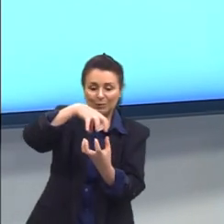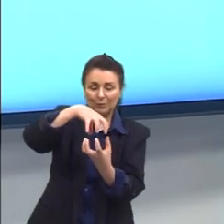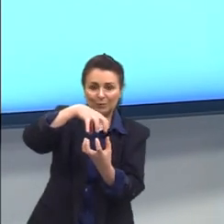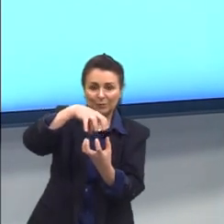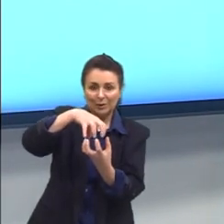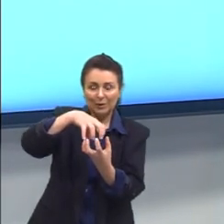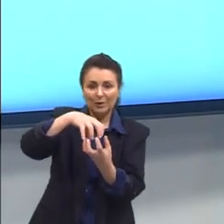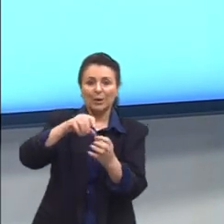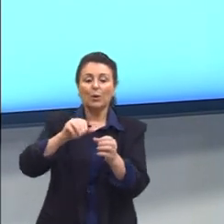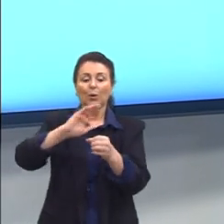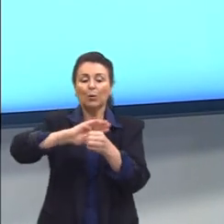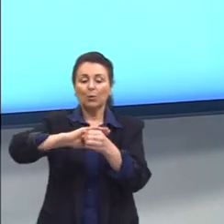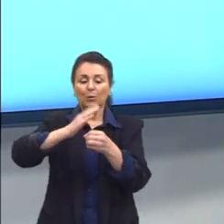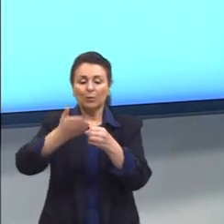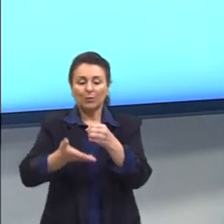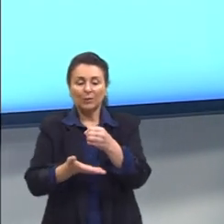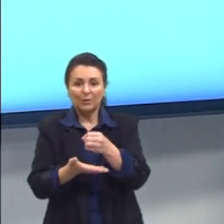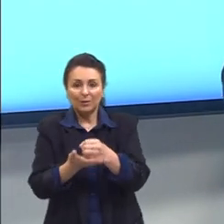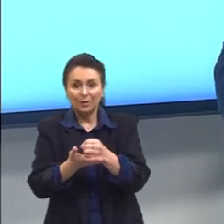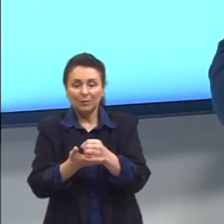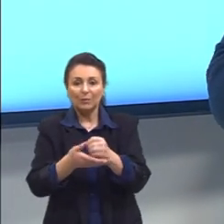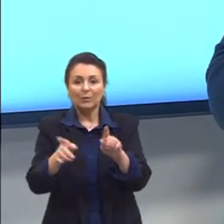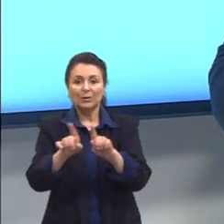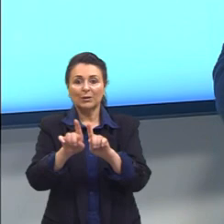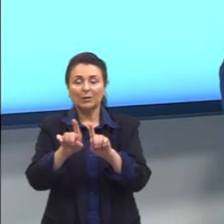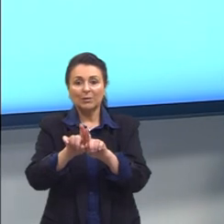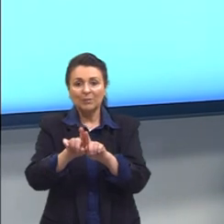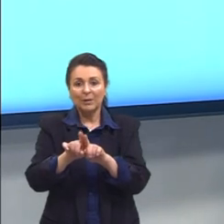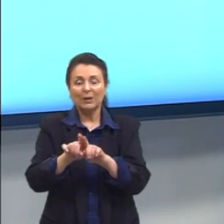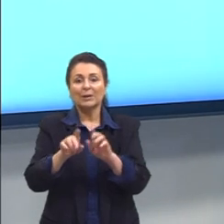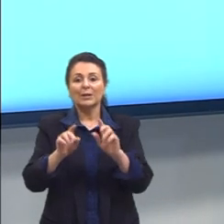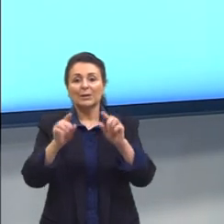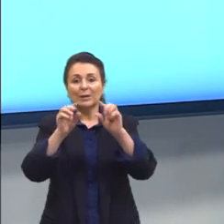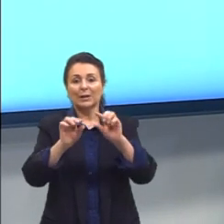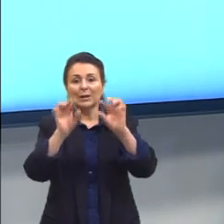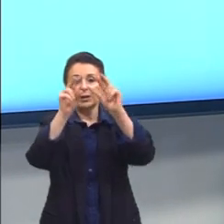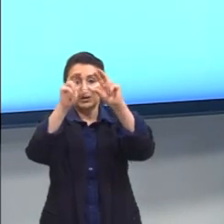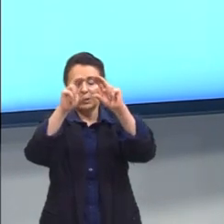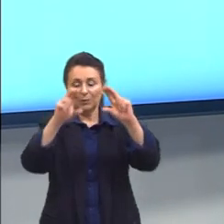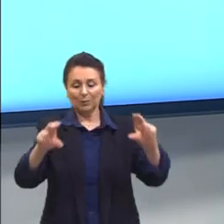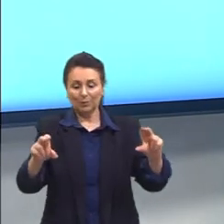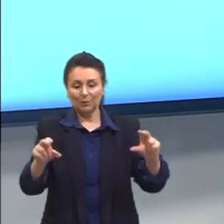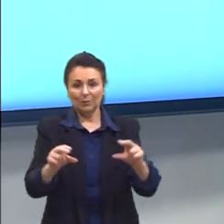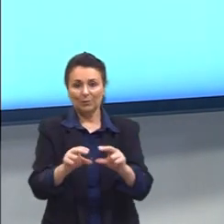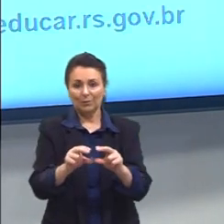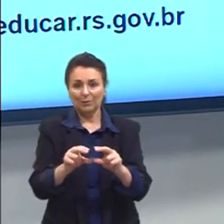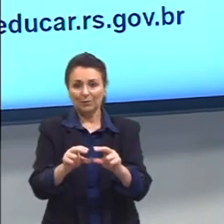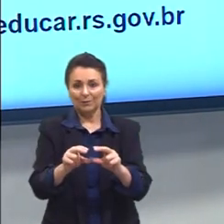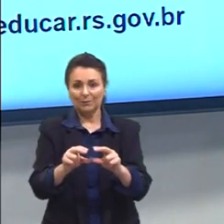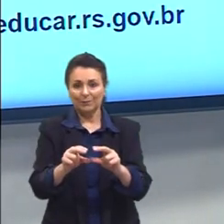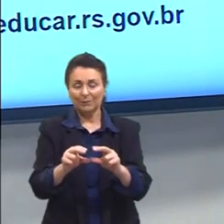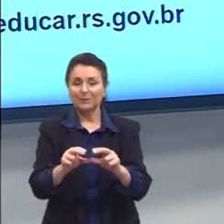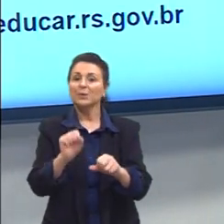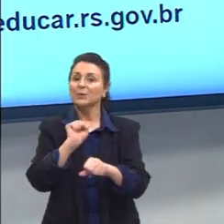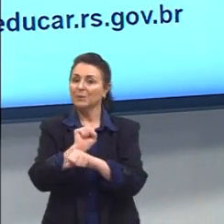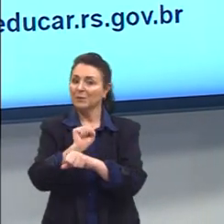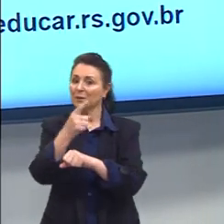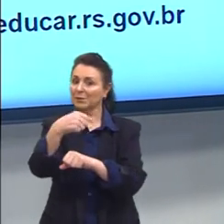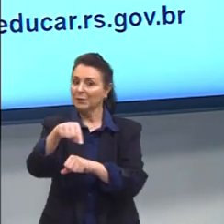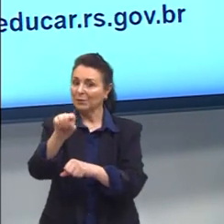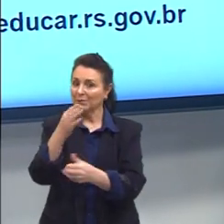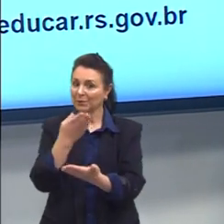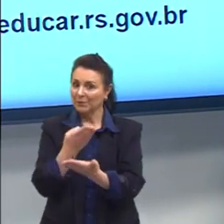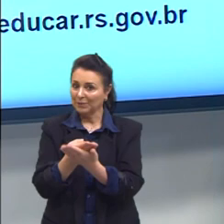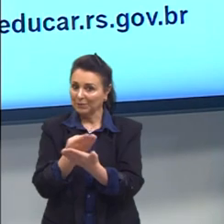que são os principais formatos que a gente estuda aí na geometria espacial certo gente conto com vocês então